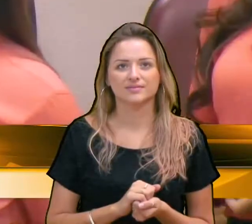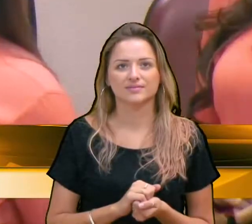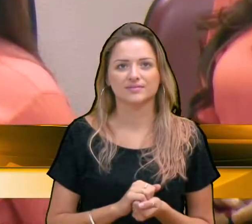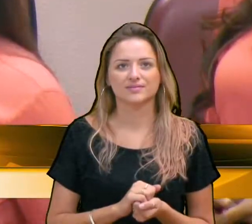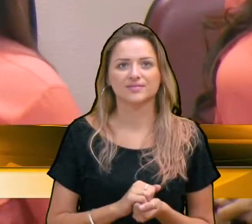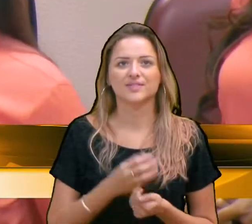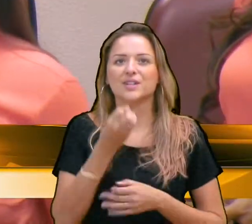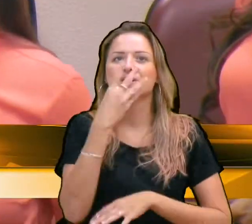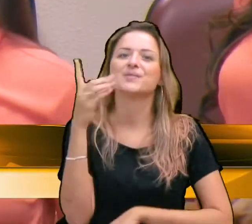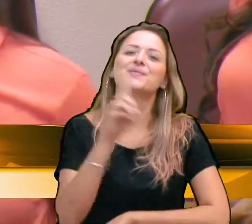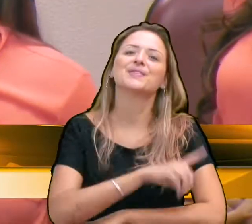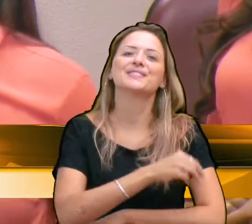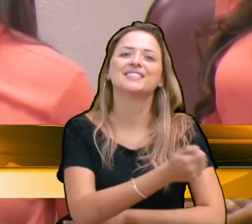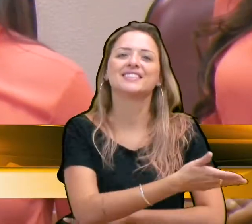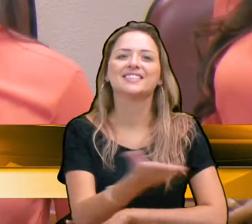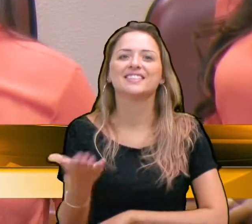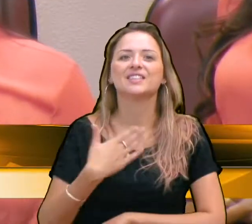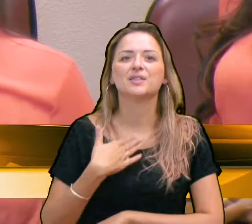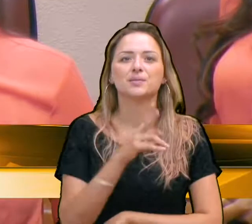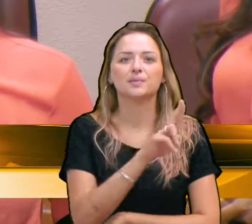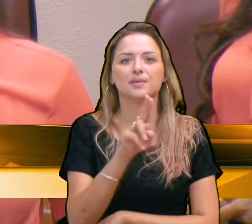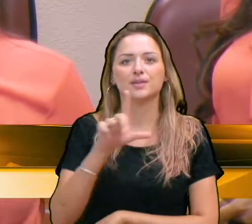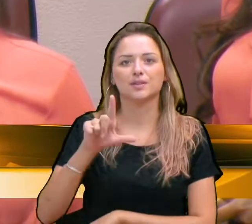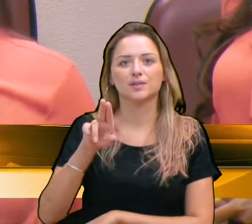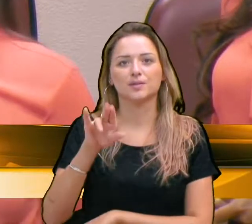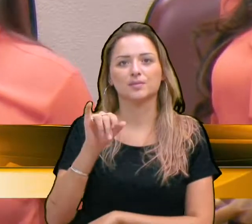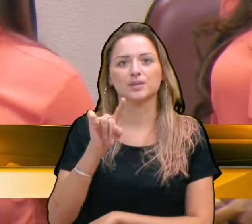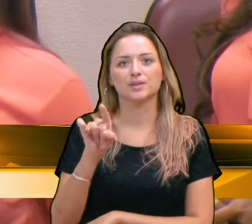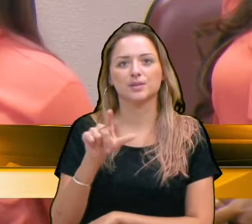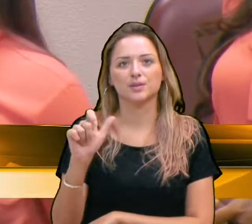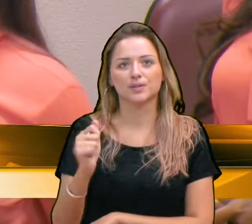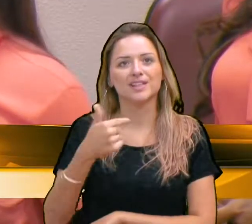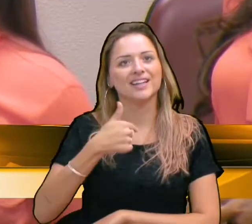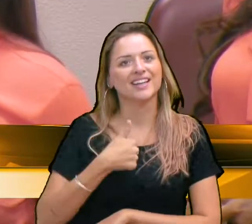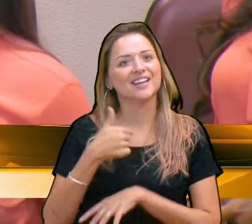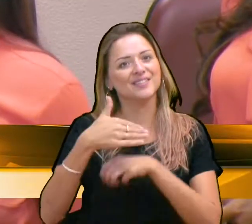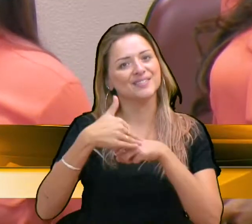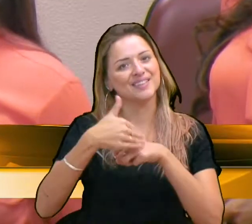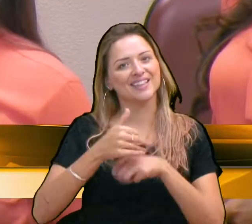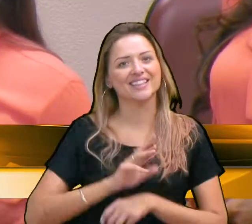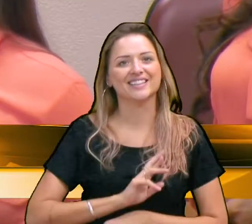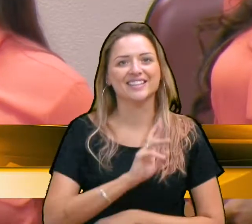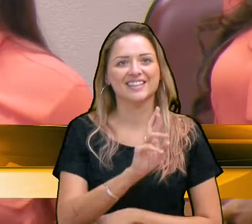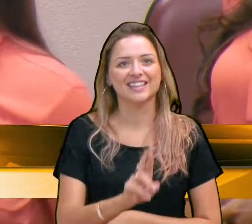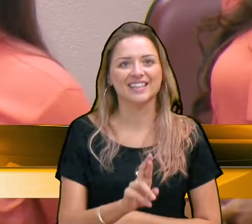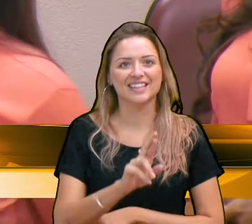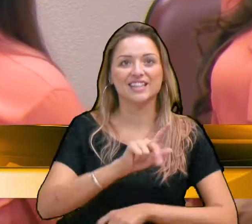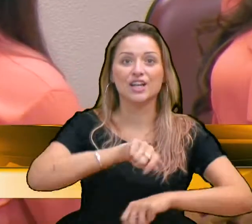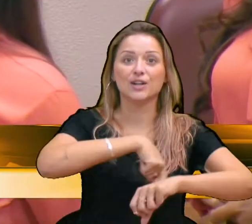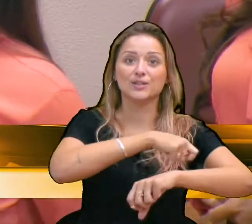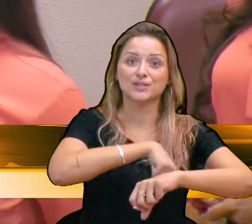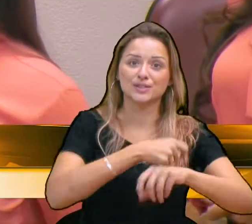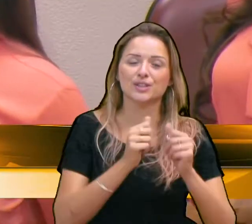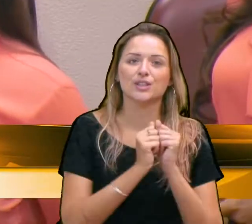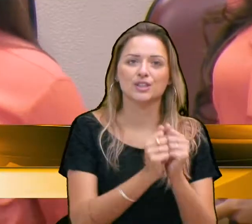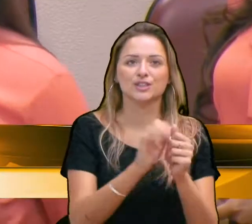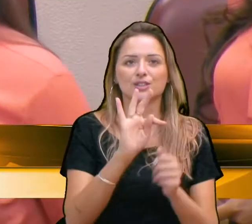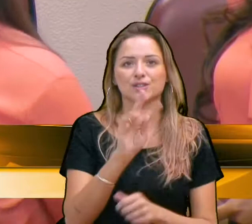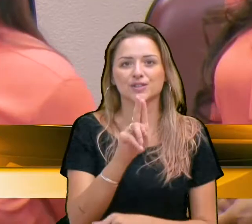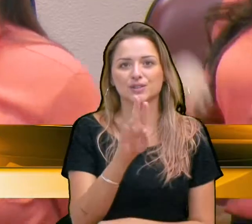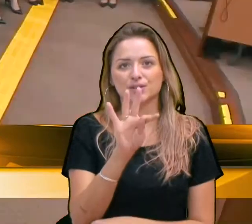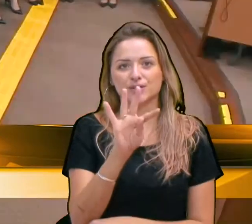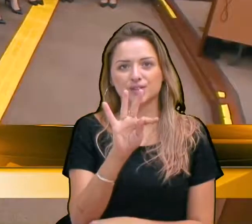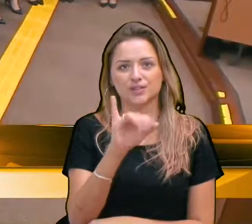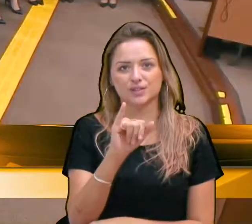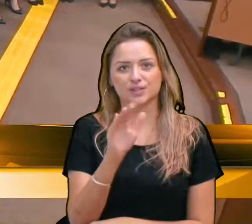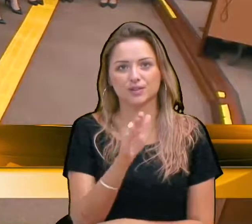O meu bom dia a todos, me chamo Luísa de Moraes Paim e com muito carinho represento a nossa gastronomia junto à Tutti Pizza.